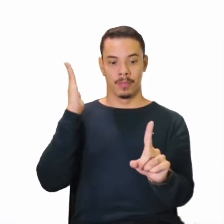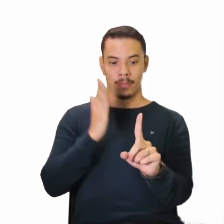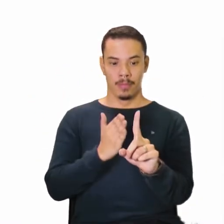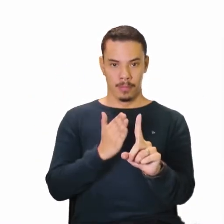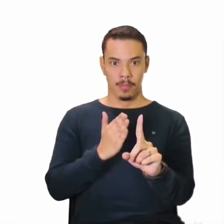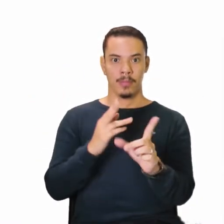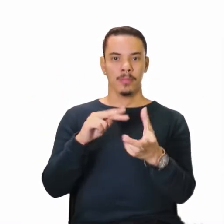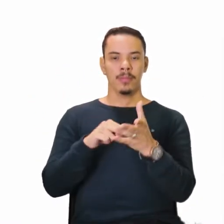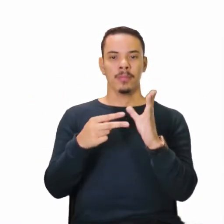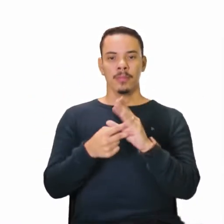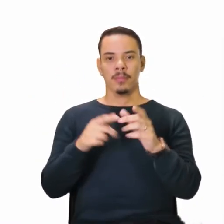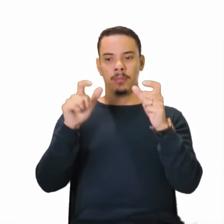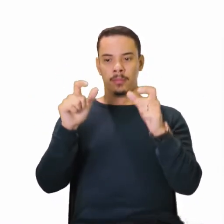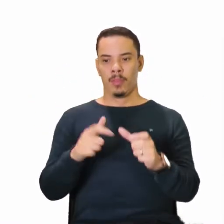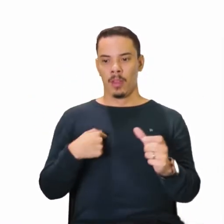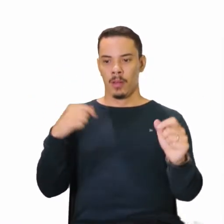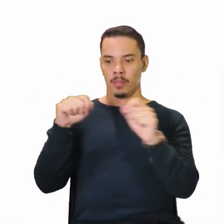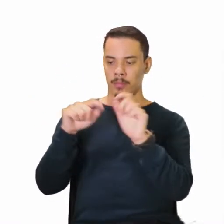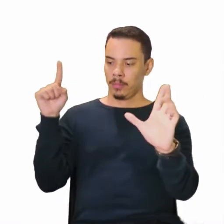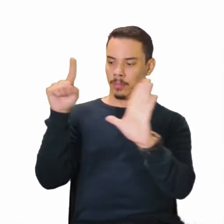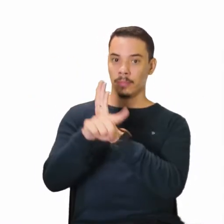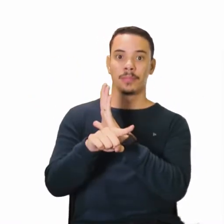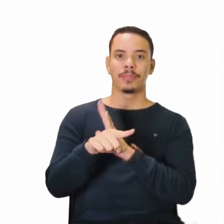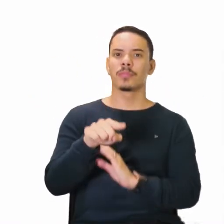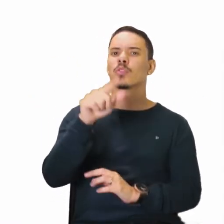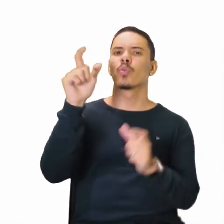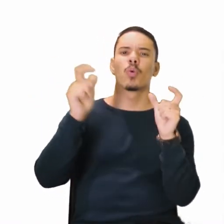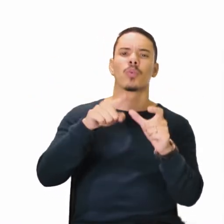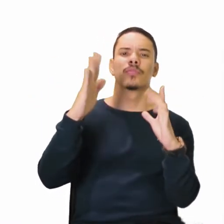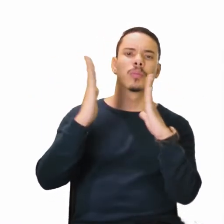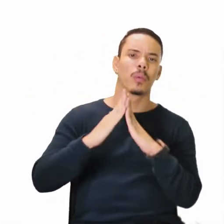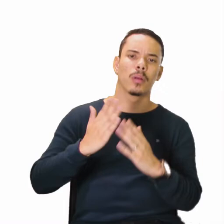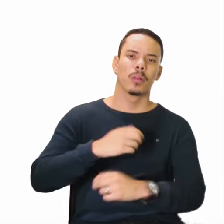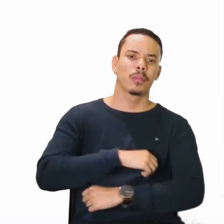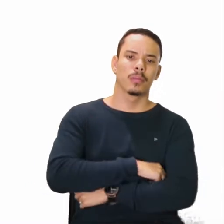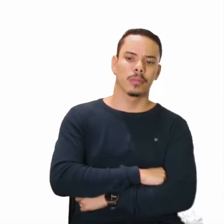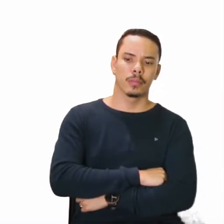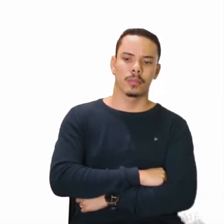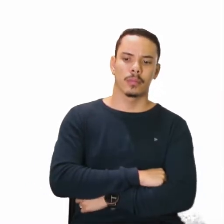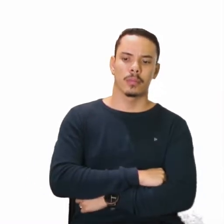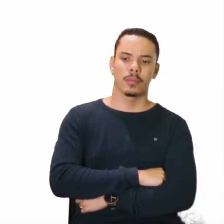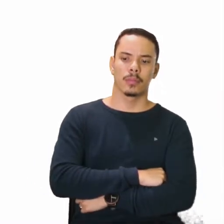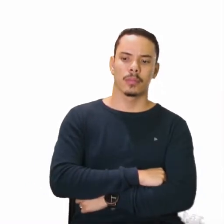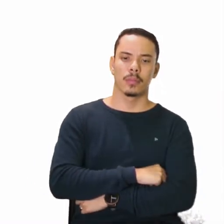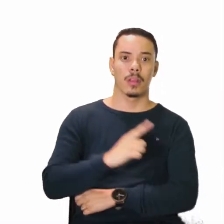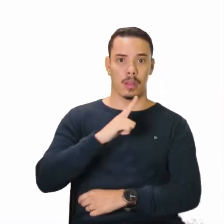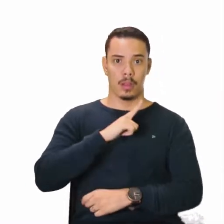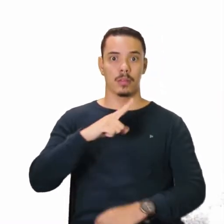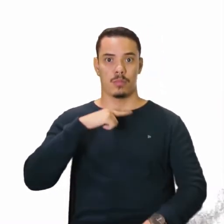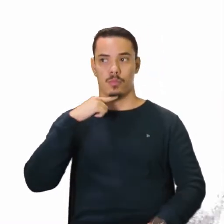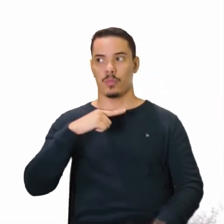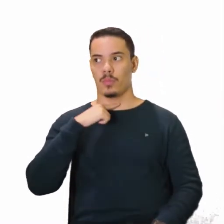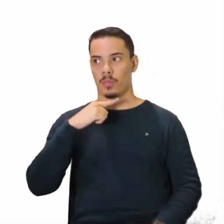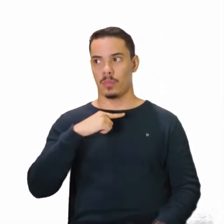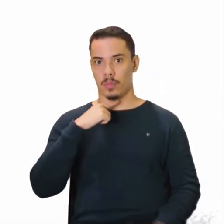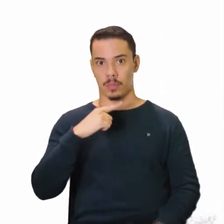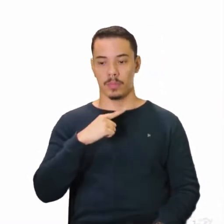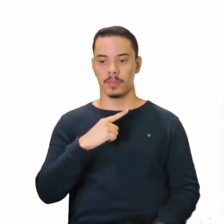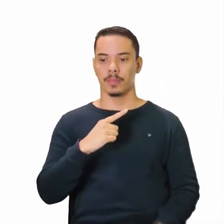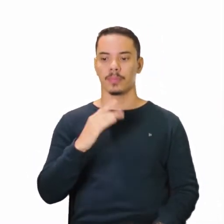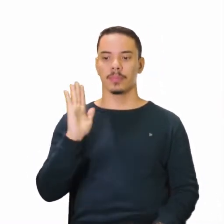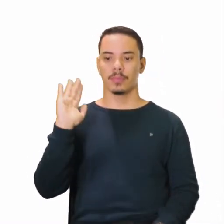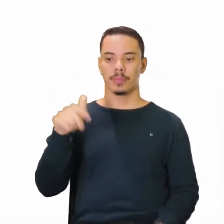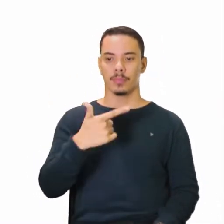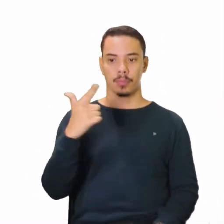né? Quando eu faço pergunta diretamente, ó, onde você mora? Aí, a interrogação, mostrando para vocês. Já no